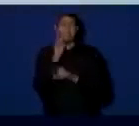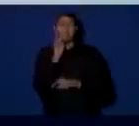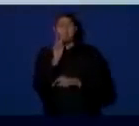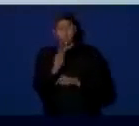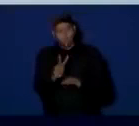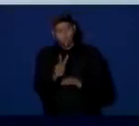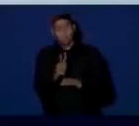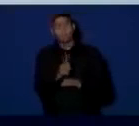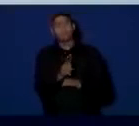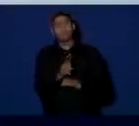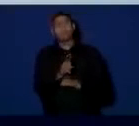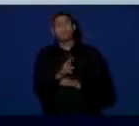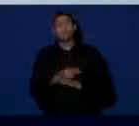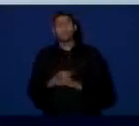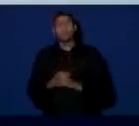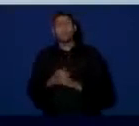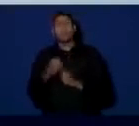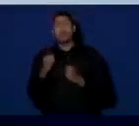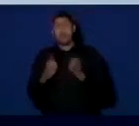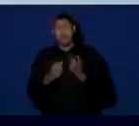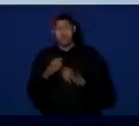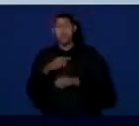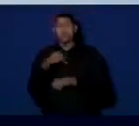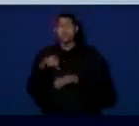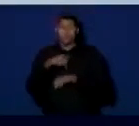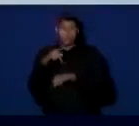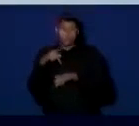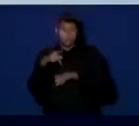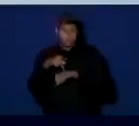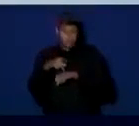níveis inimagináveis em alguns países já